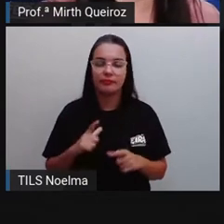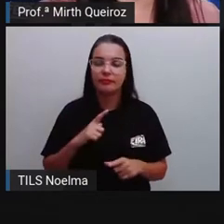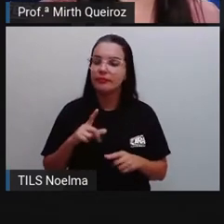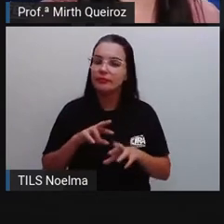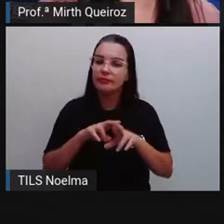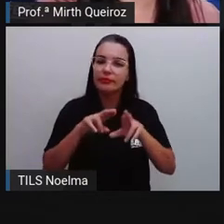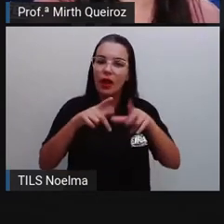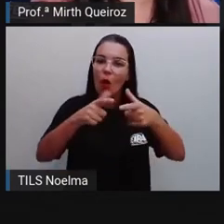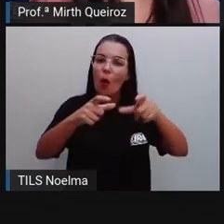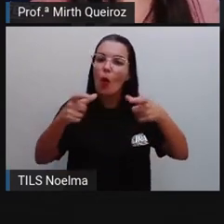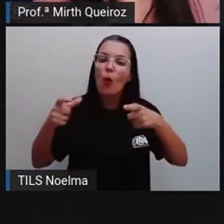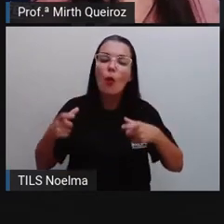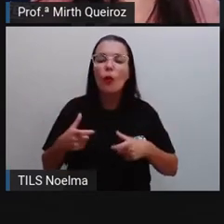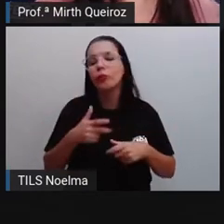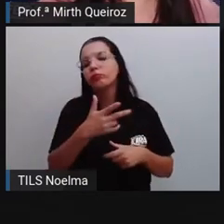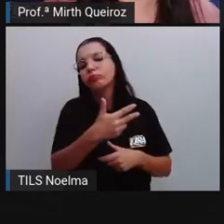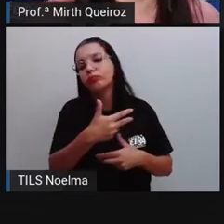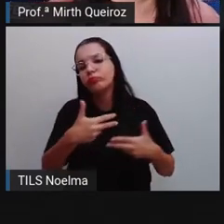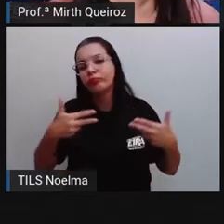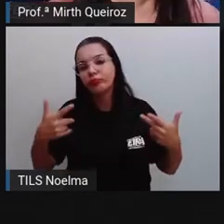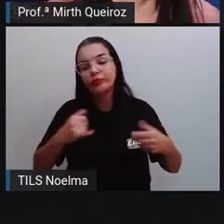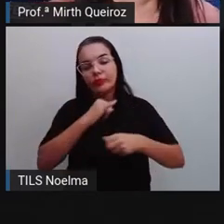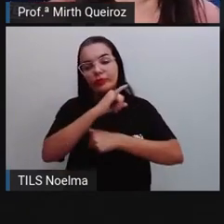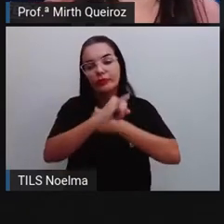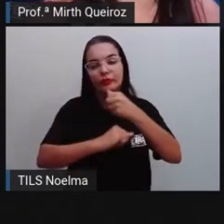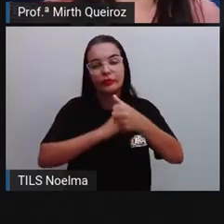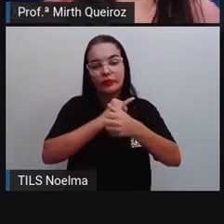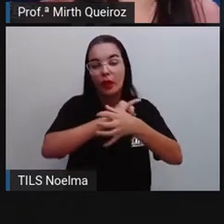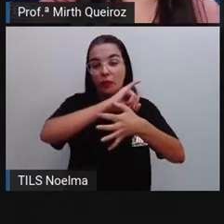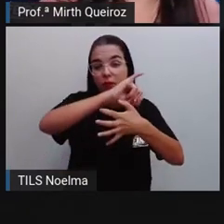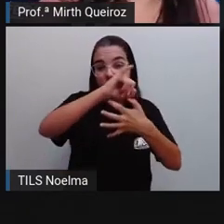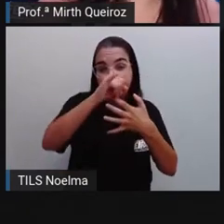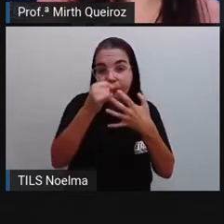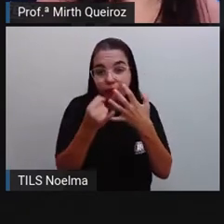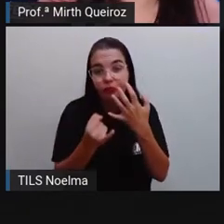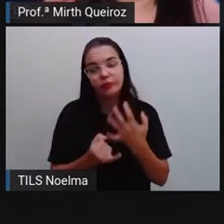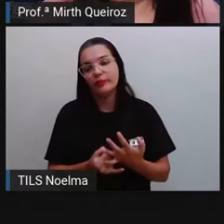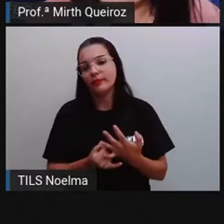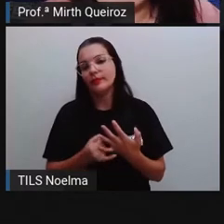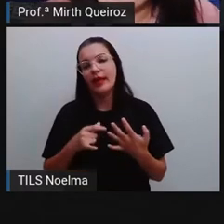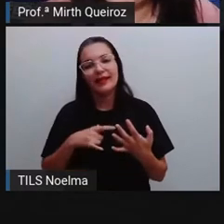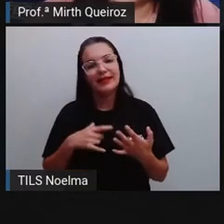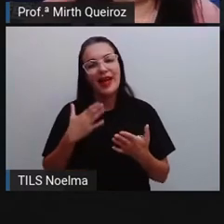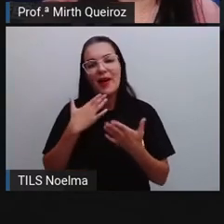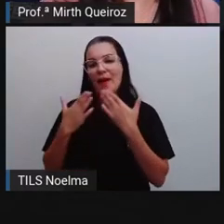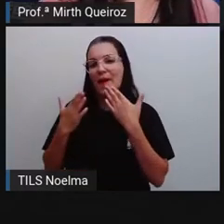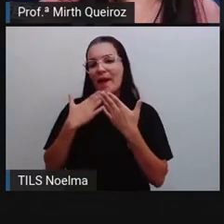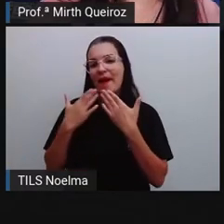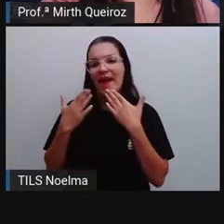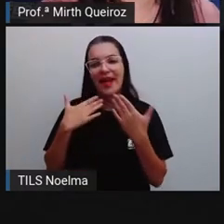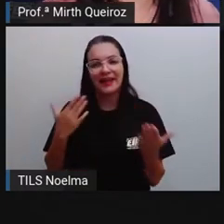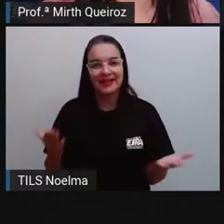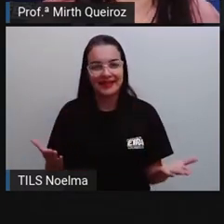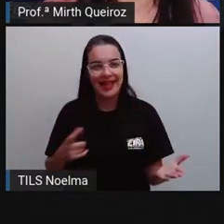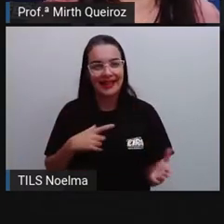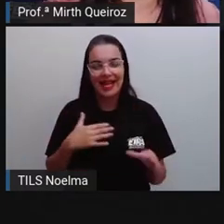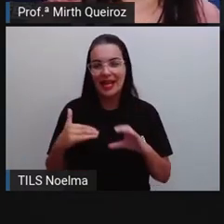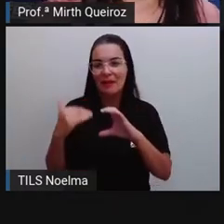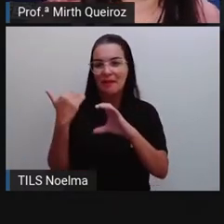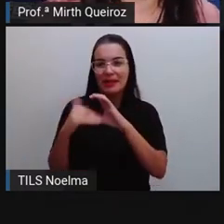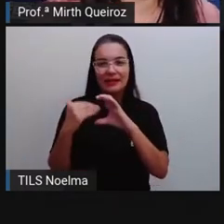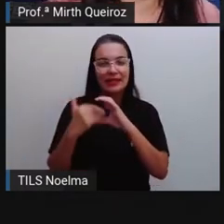aí, aplicativos, redes sociais que a gente utiliza para poder bater papo, né? E essas